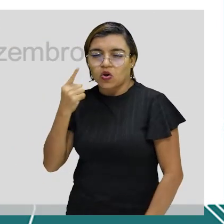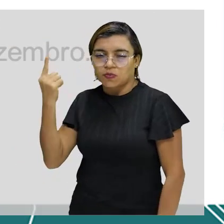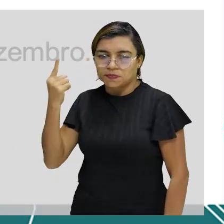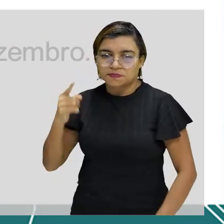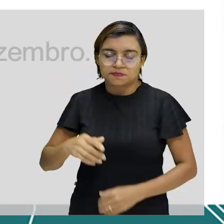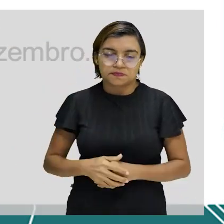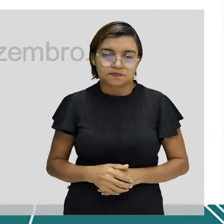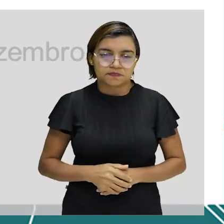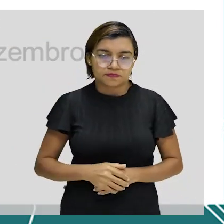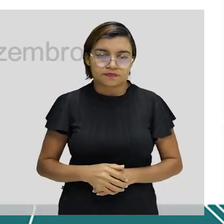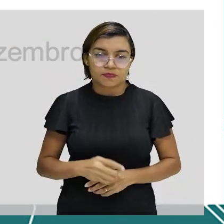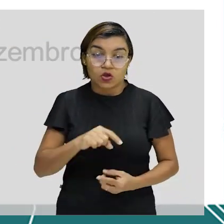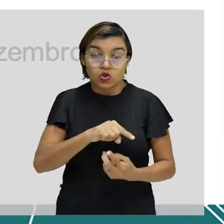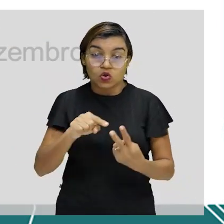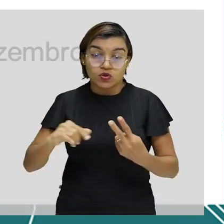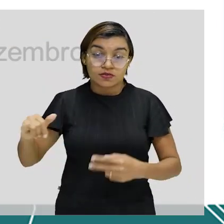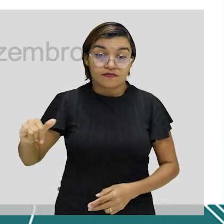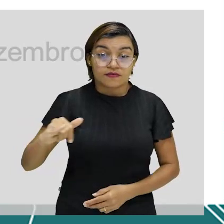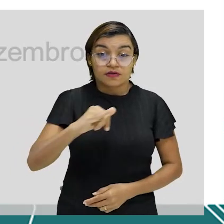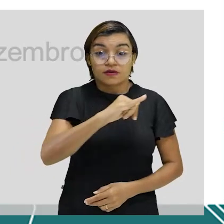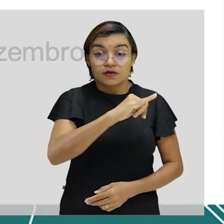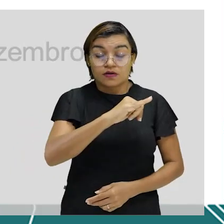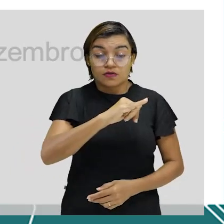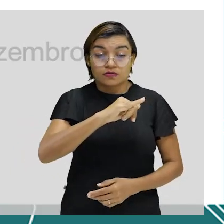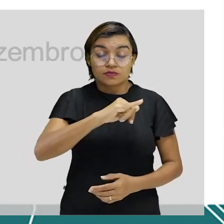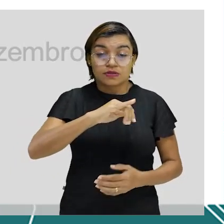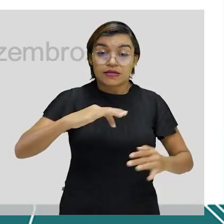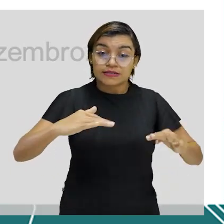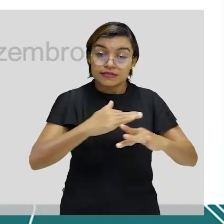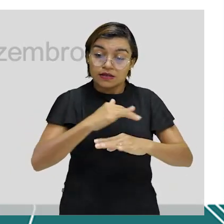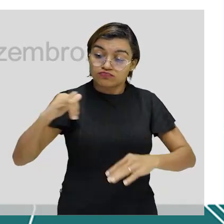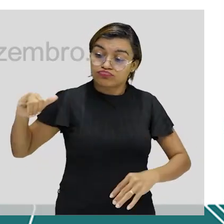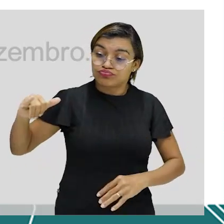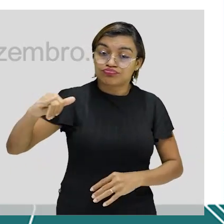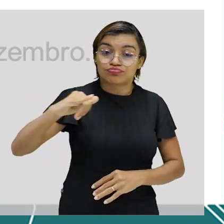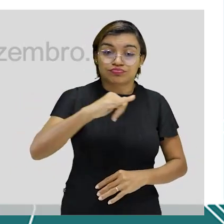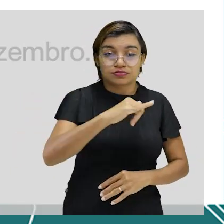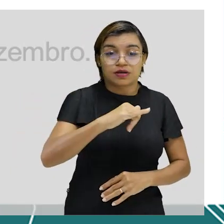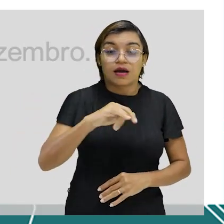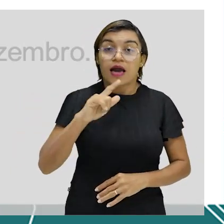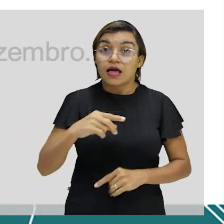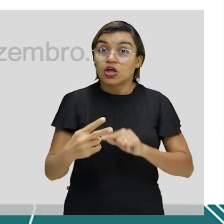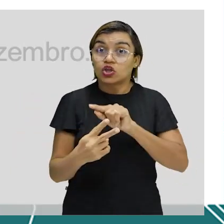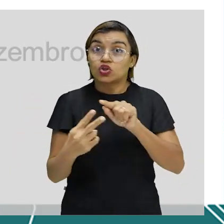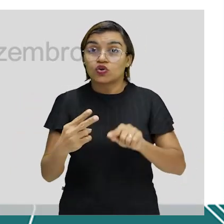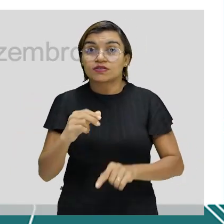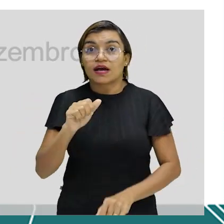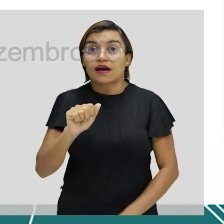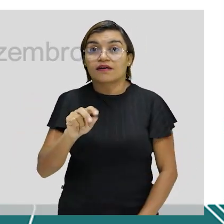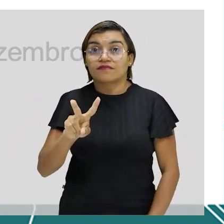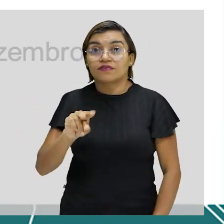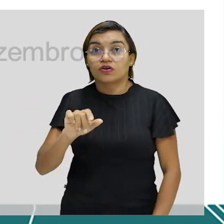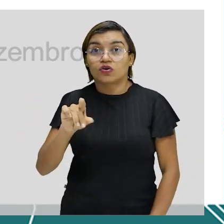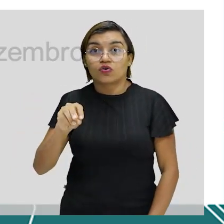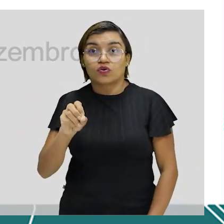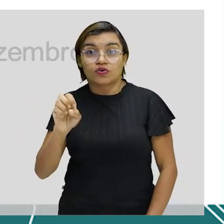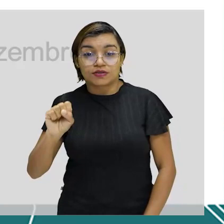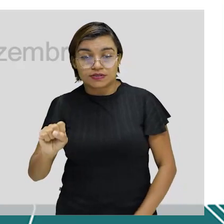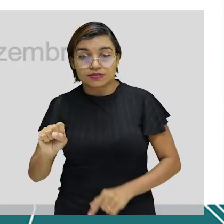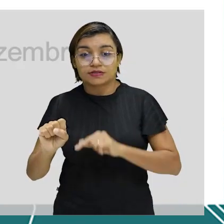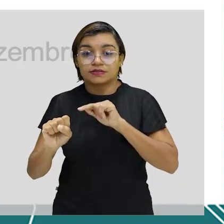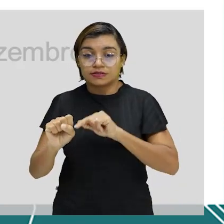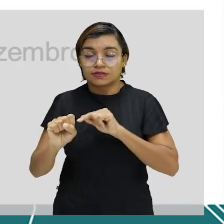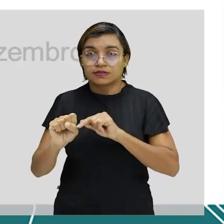a cidade. O verbo apresenta-se no plural, porque se tratam de 2 aviões, está no plural. É um